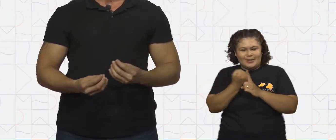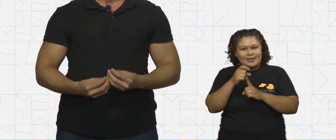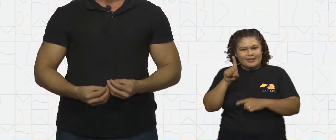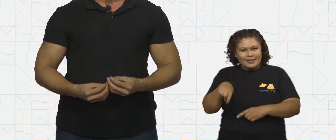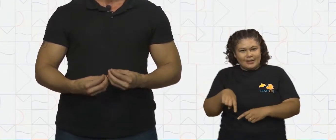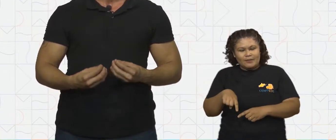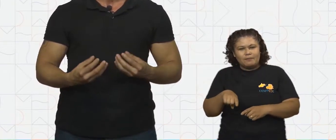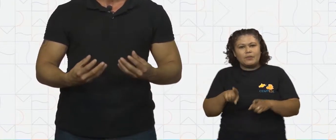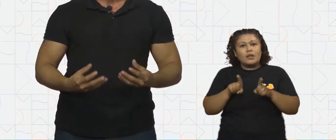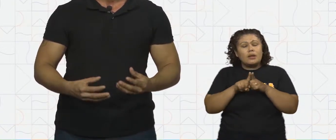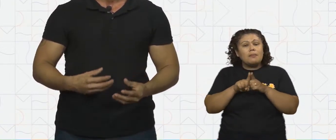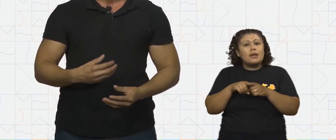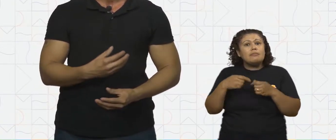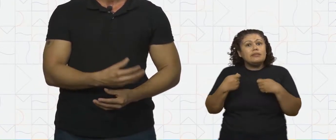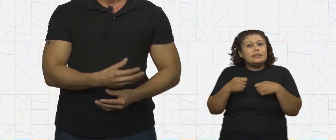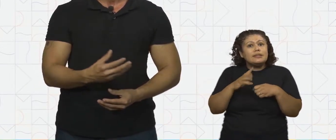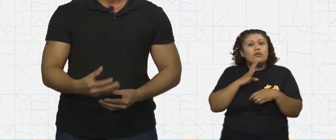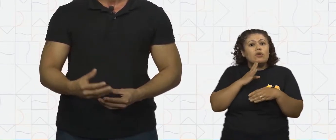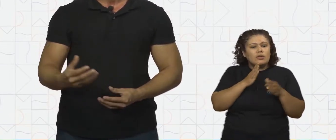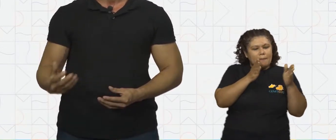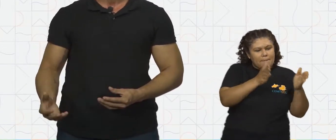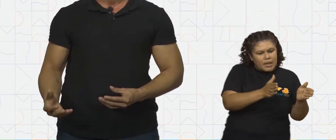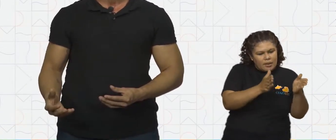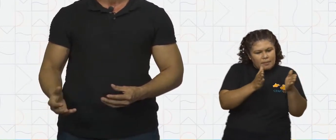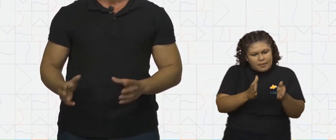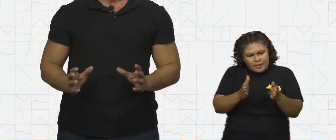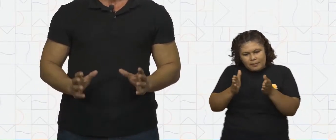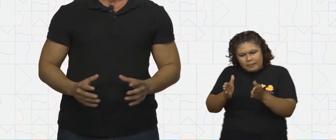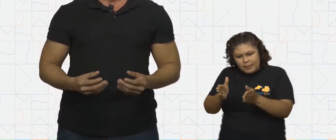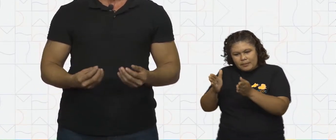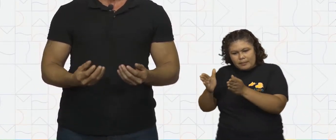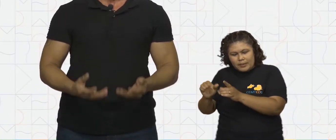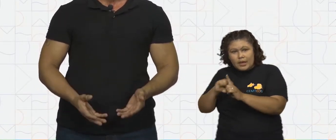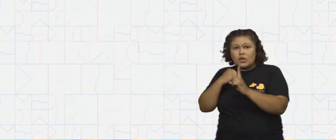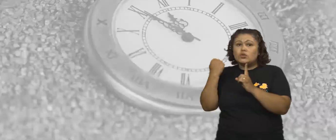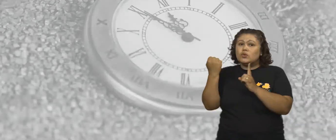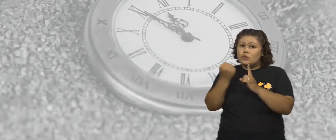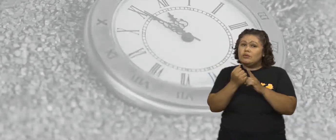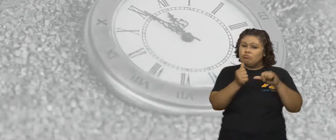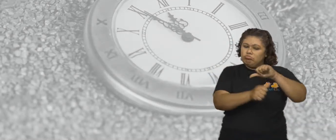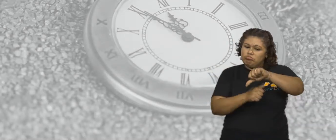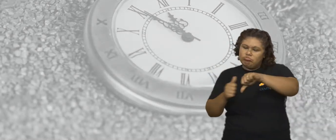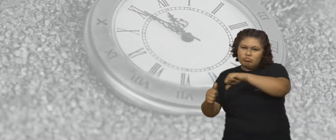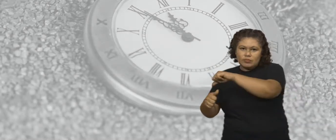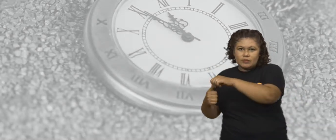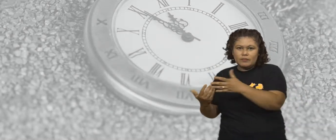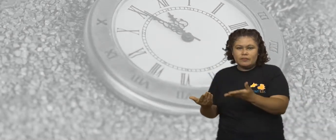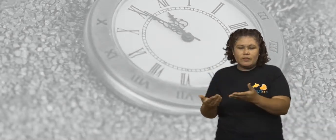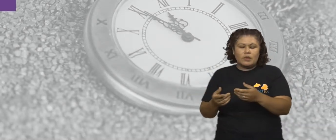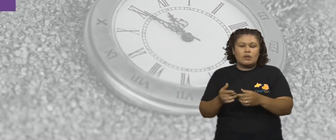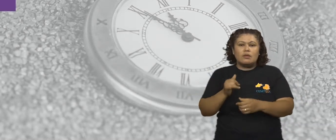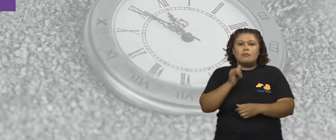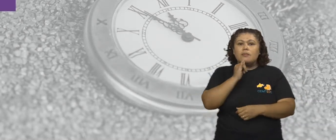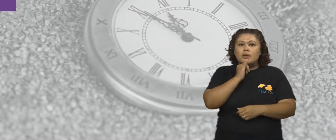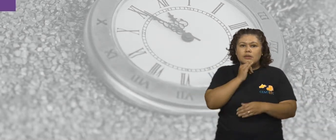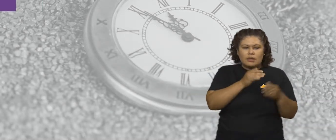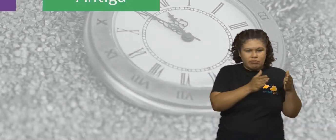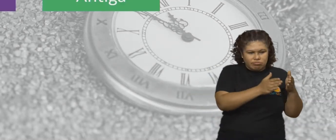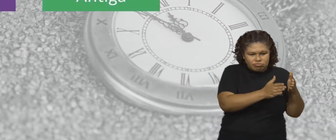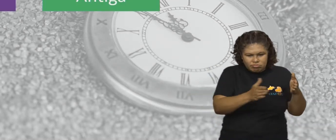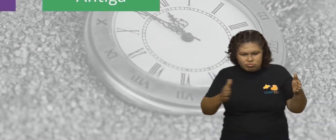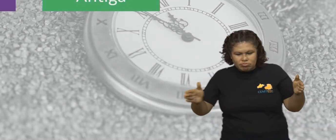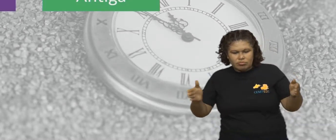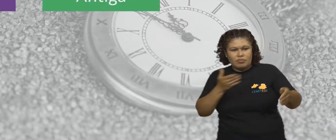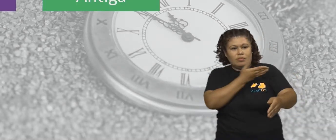ajuda a visualizarmos especificamente cada momento da sociedade num determinado tempo. A pré-história, a Idade